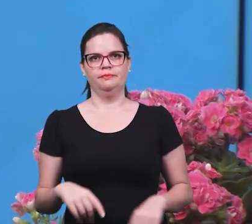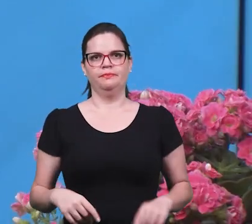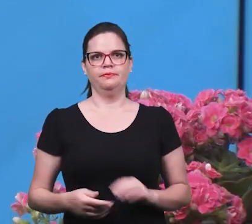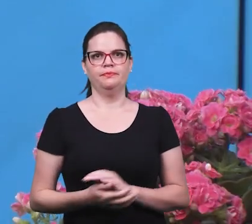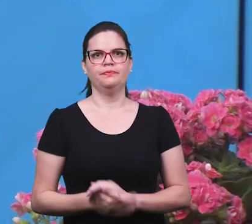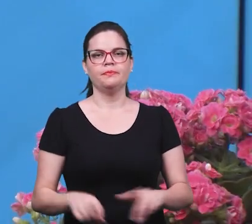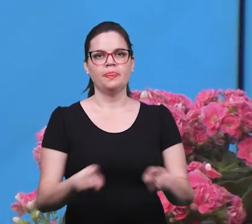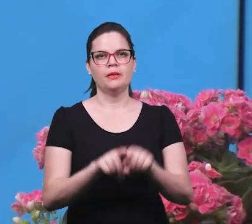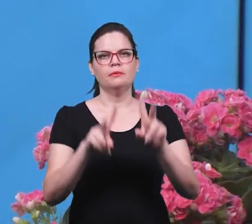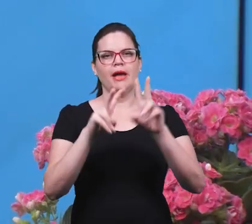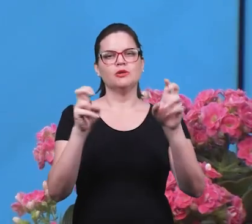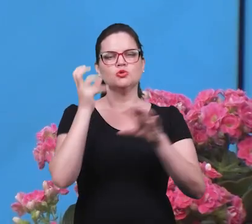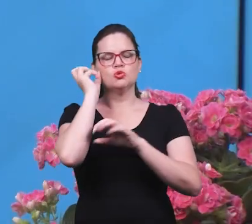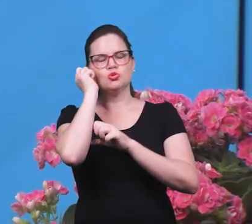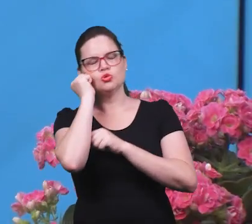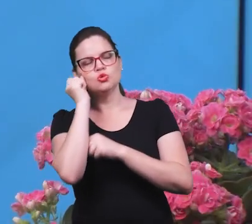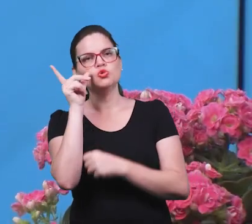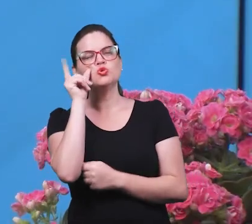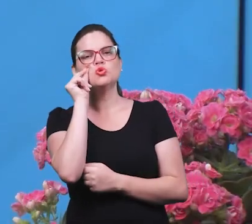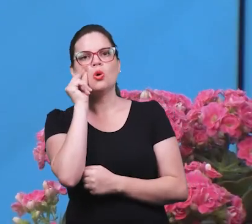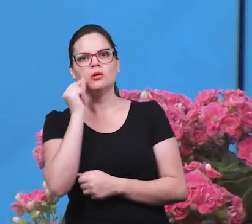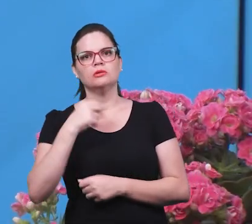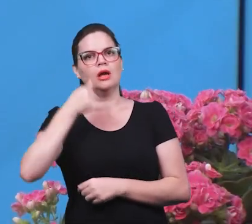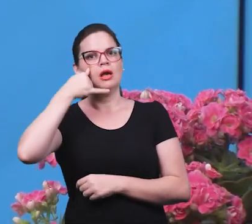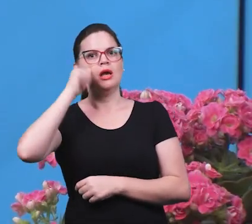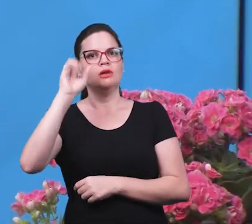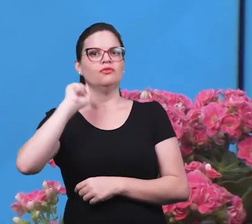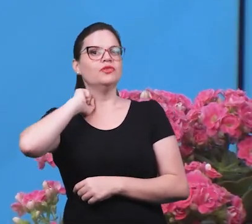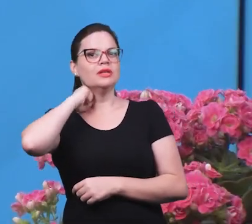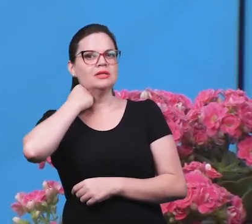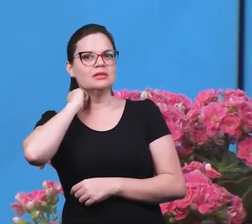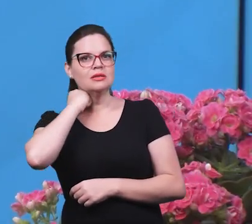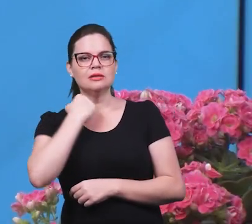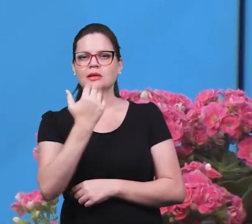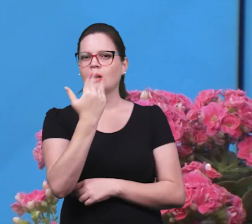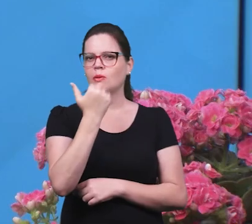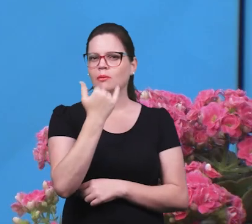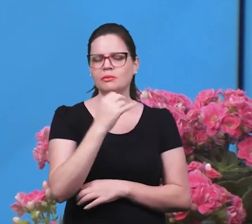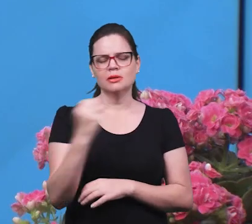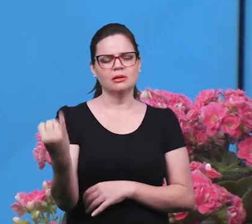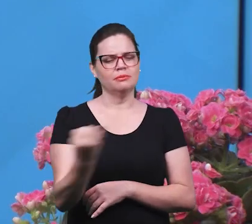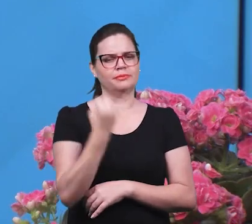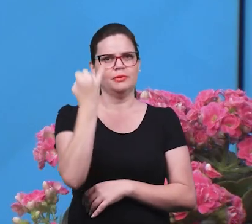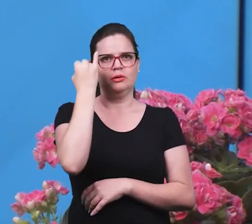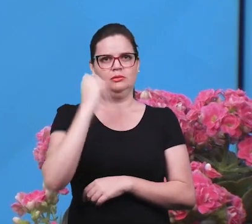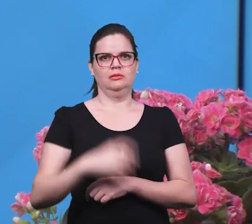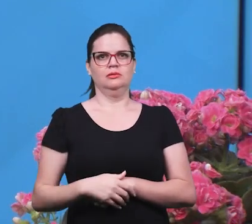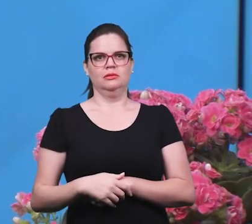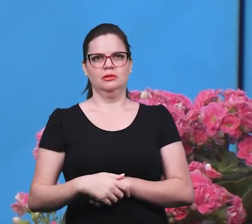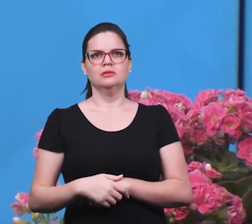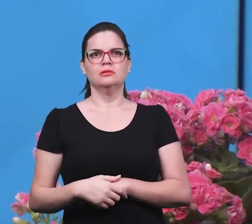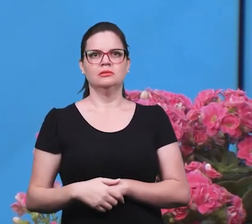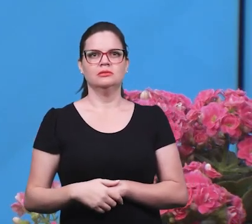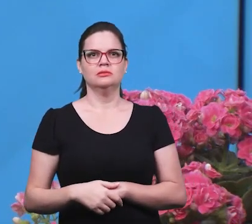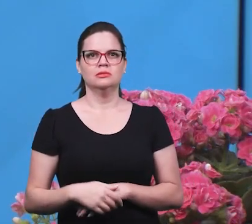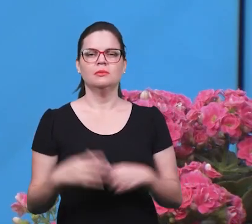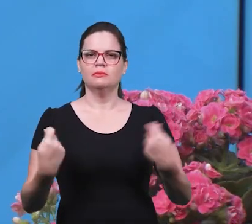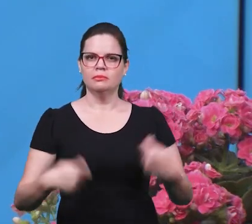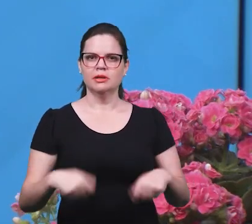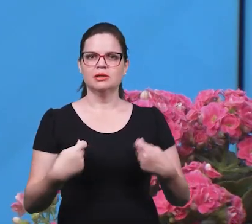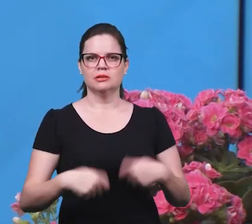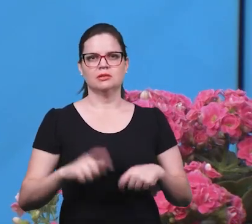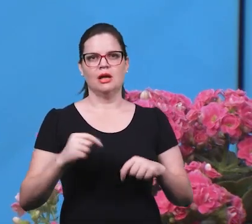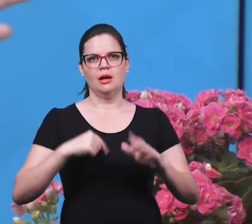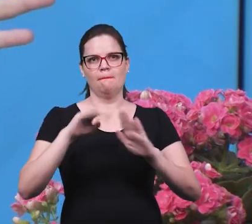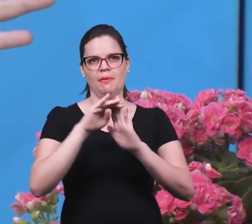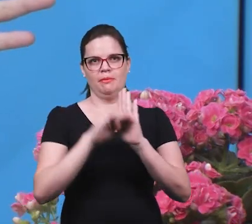de sono, controle de estresse, a alimentação é fundamental, retirar o sal da dieta, isso é fundamental